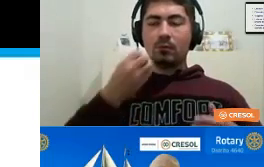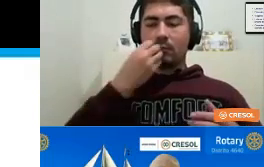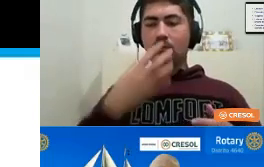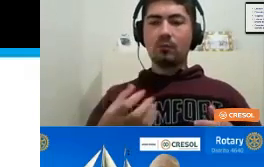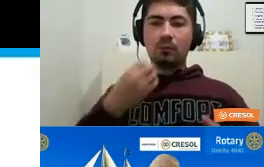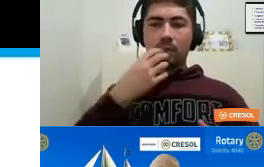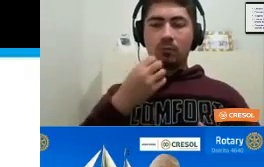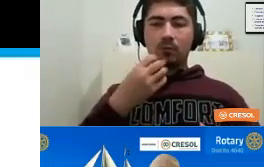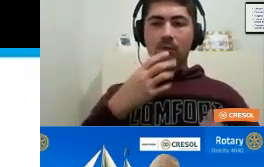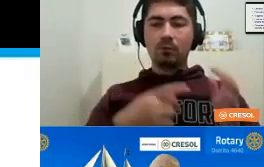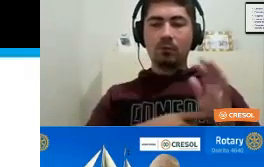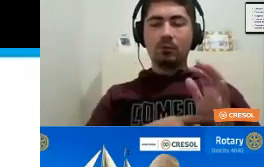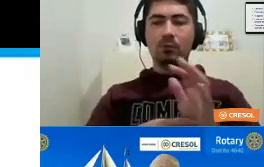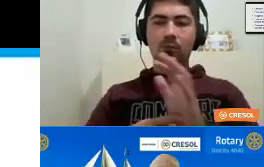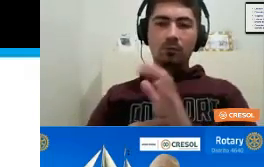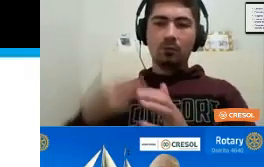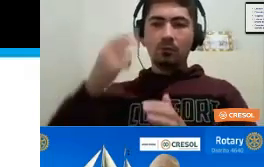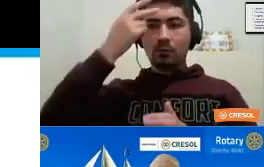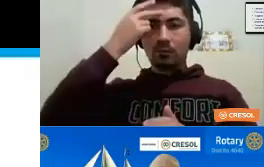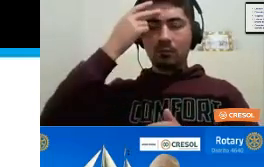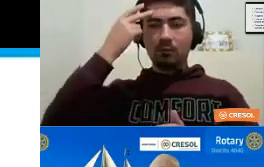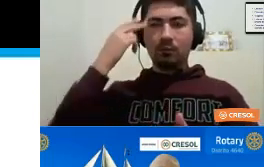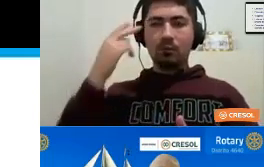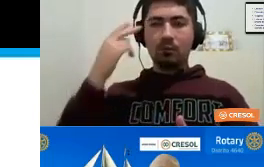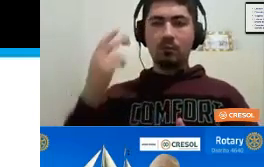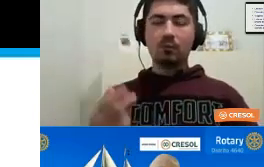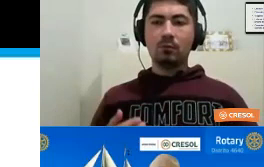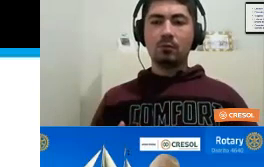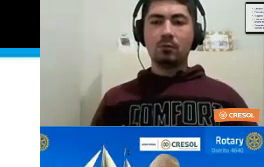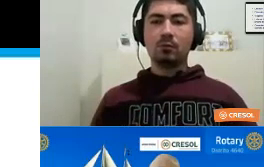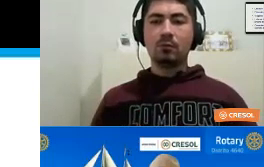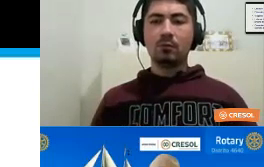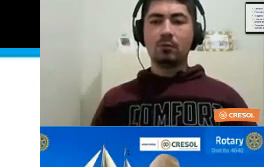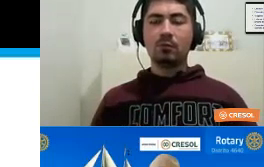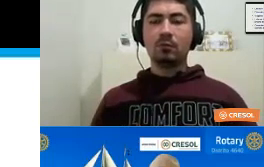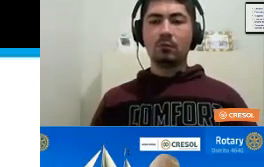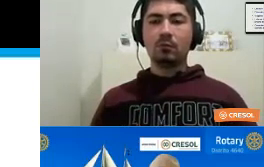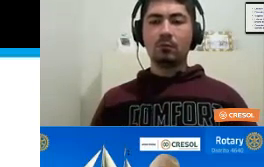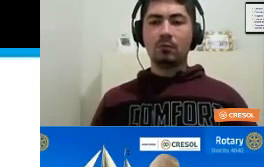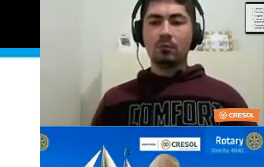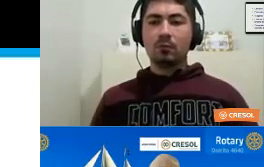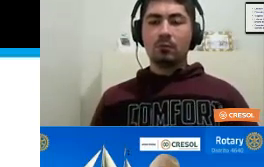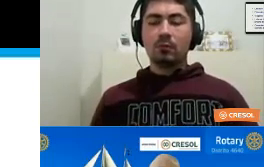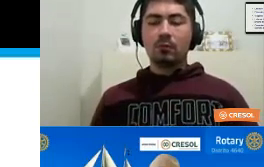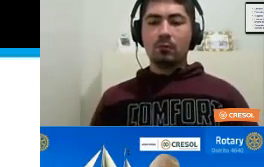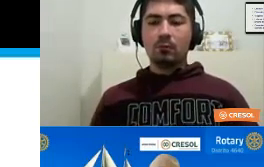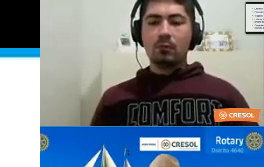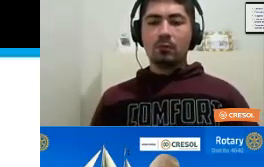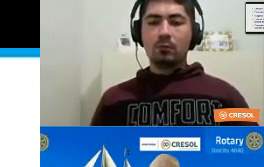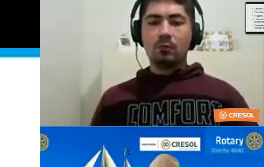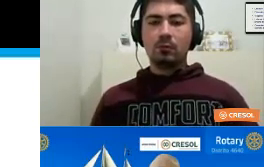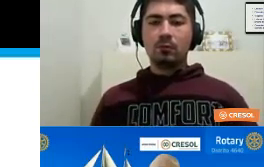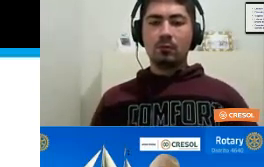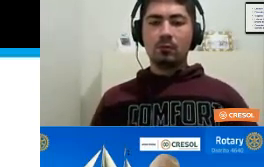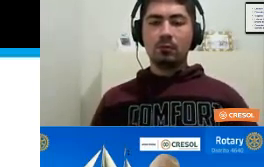distrito, 4.640, em parceria com a Índia, 3.170. Mas nós precisamos